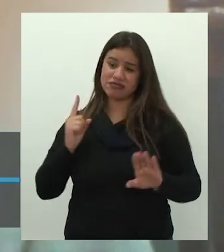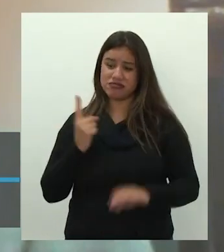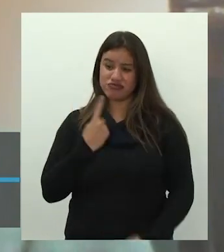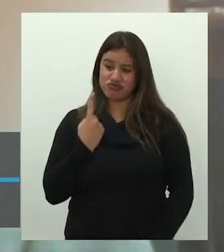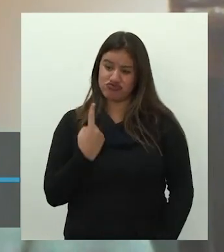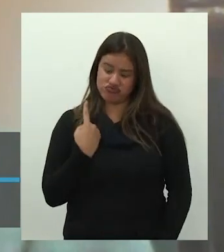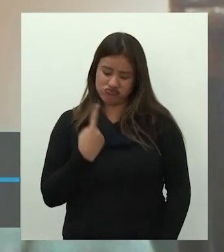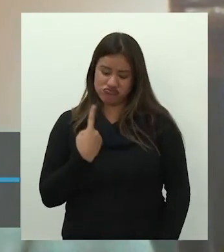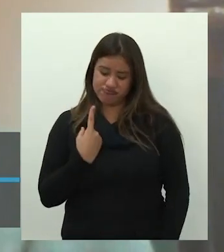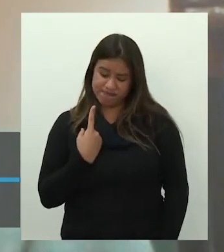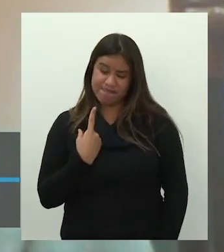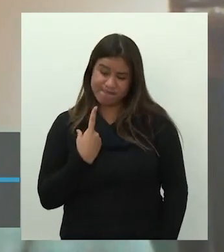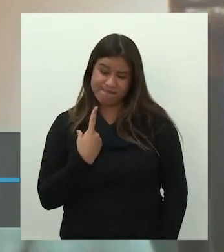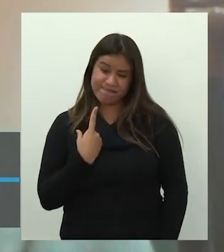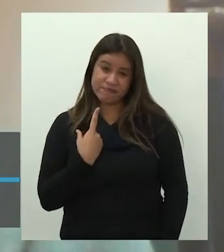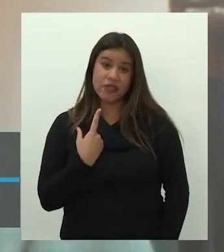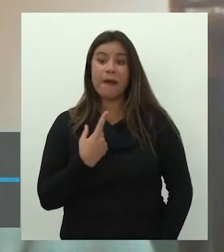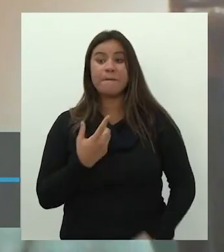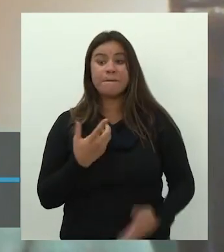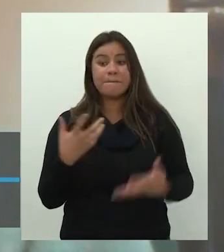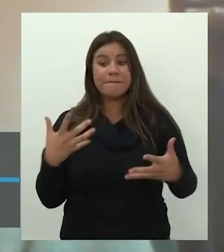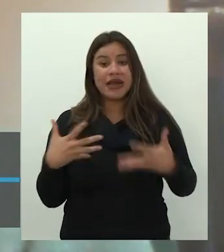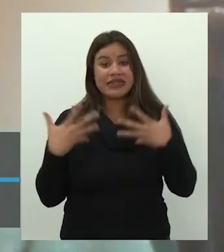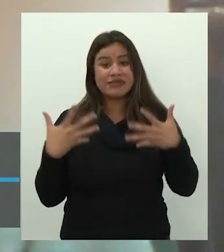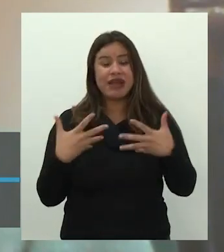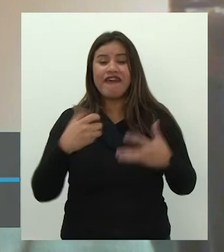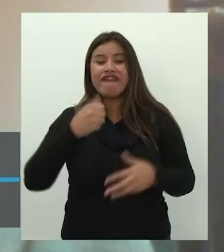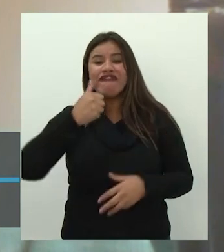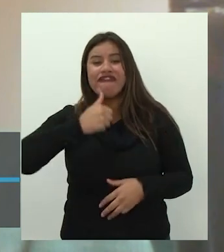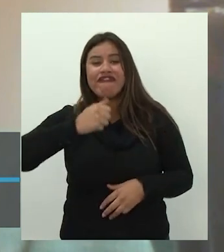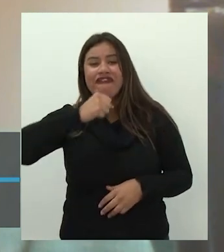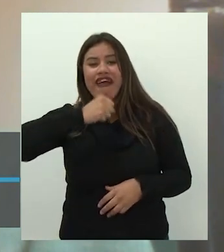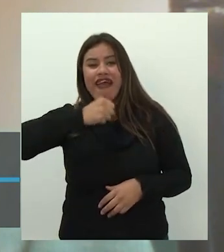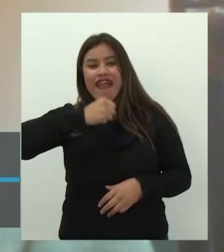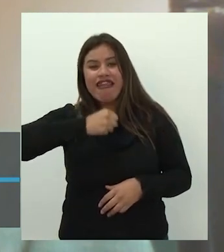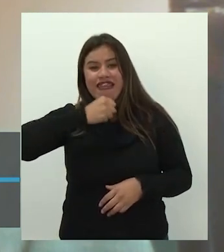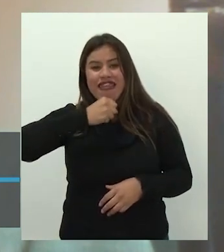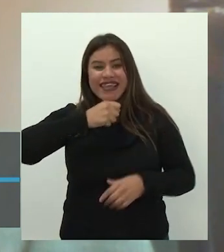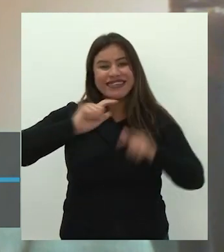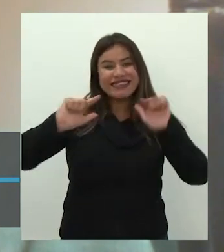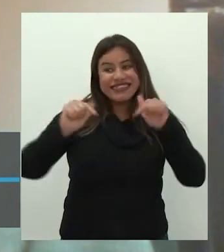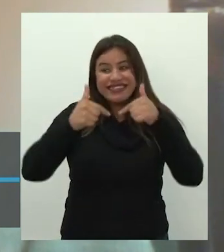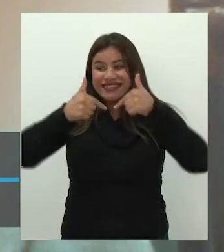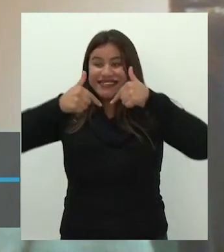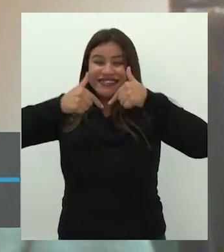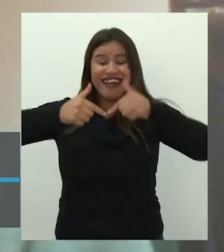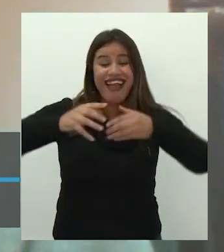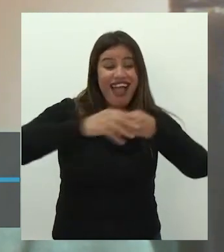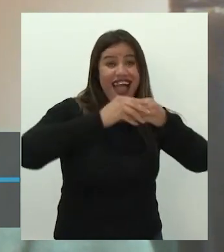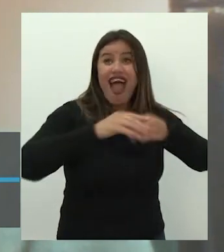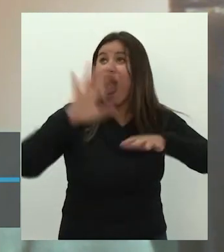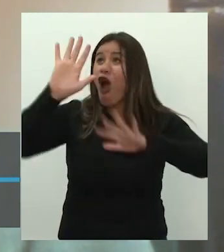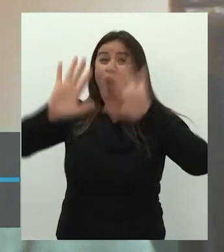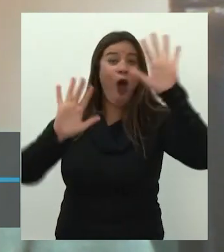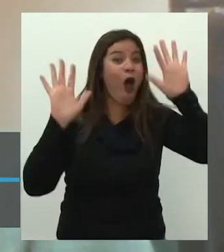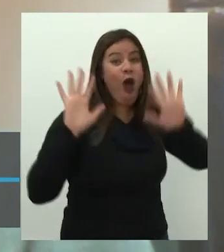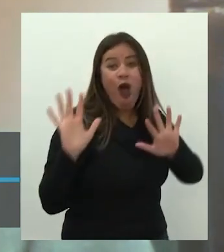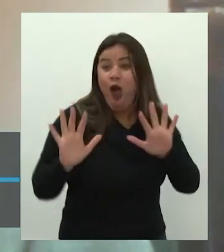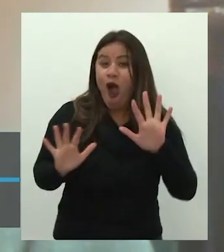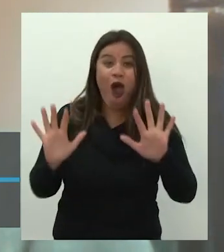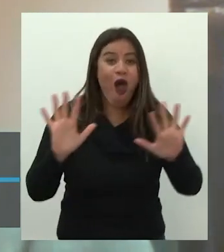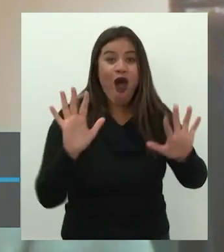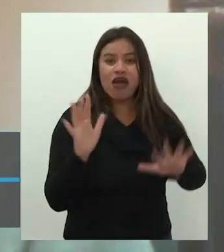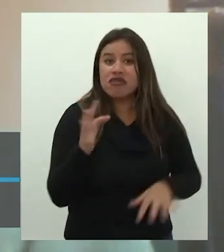sozinho, isolado. Agora, tem tanto, você vê tanta velhinha na rua também, sorridente, cumprimenta a Deus e o mundo que nunca